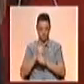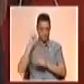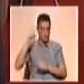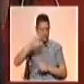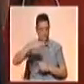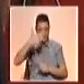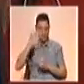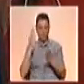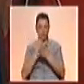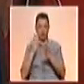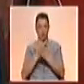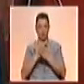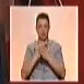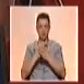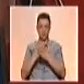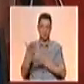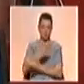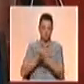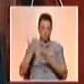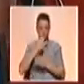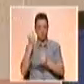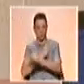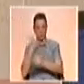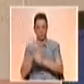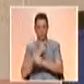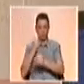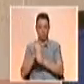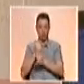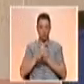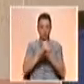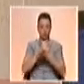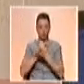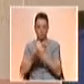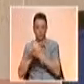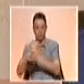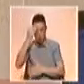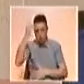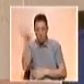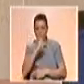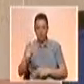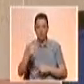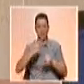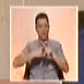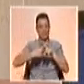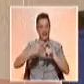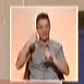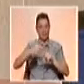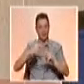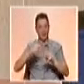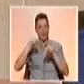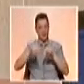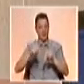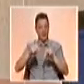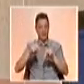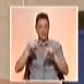com as escolas, tem a ver com trabalharmos como suporte aos professores que se interessam e que se entusiasmam por